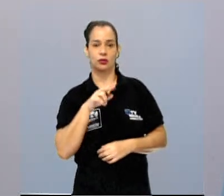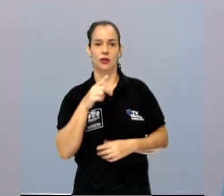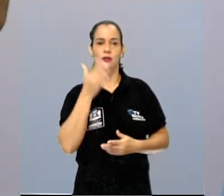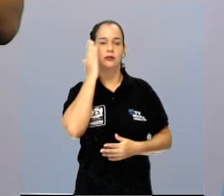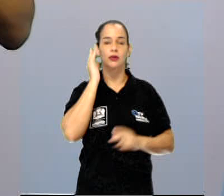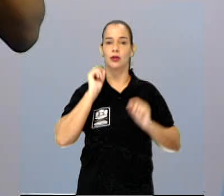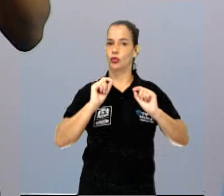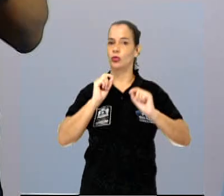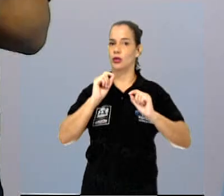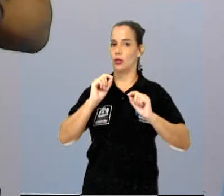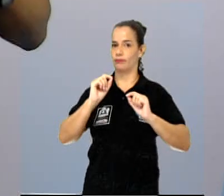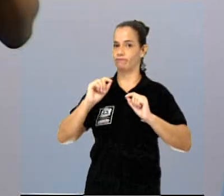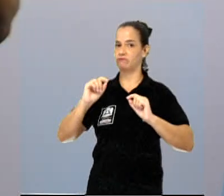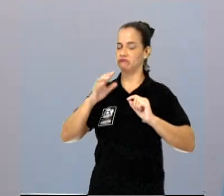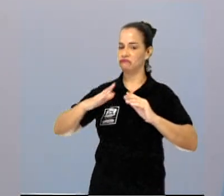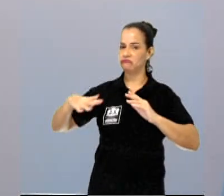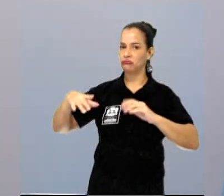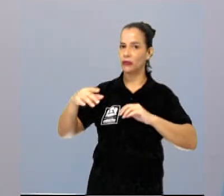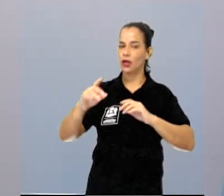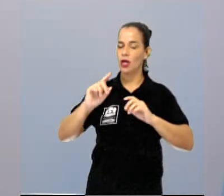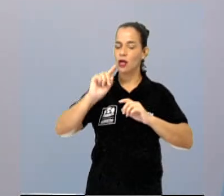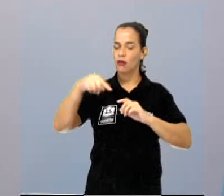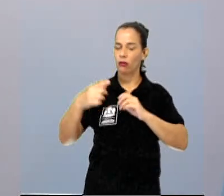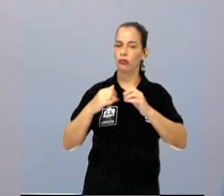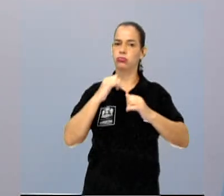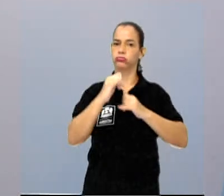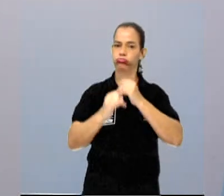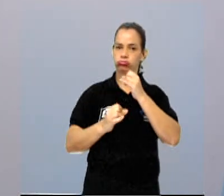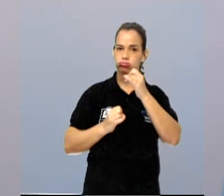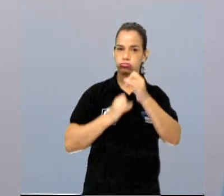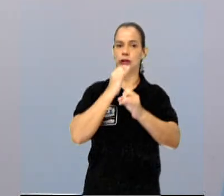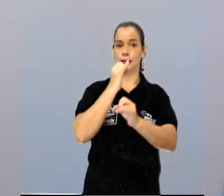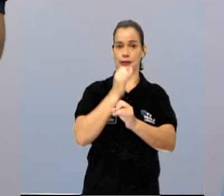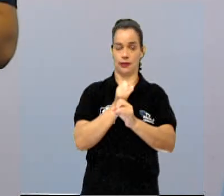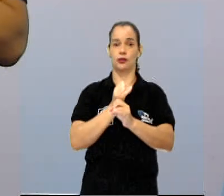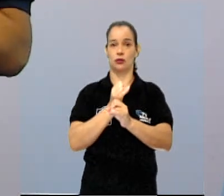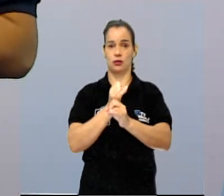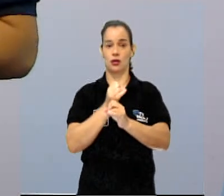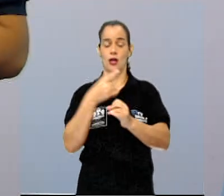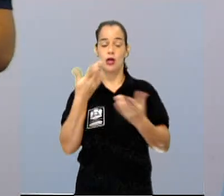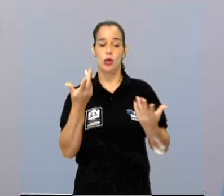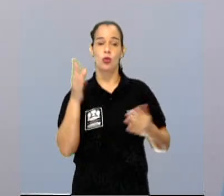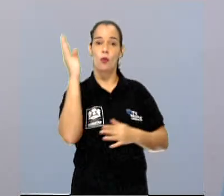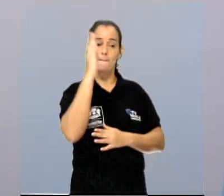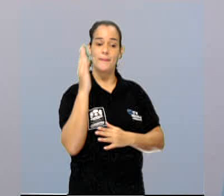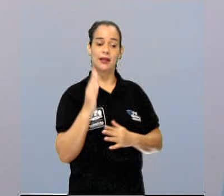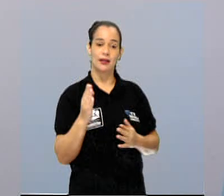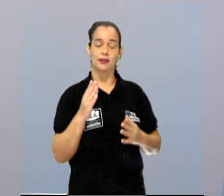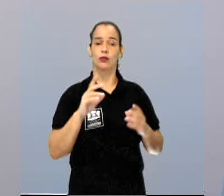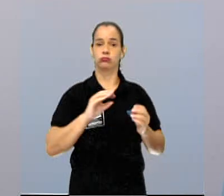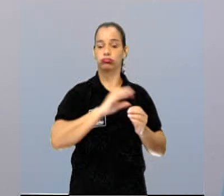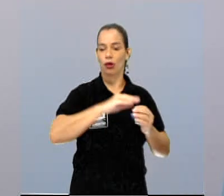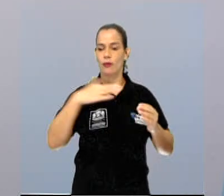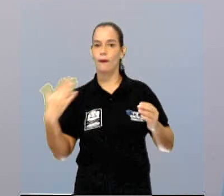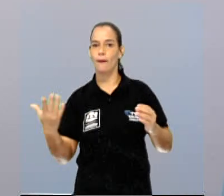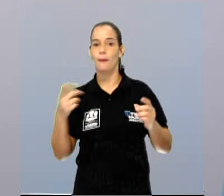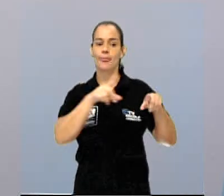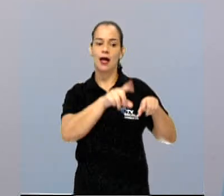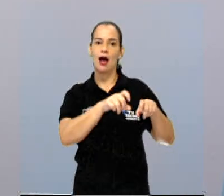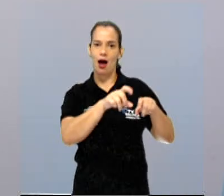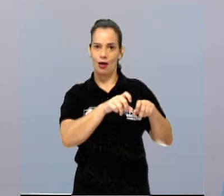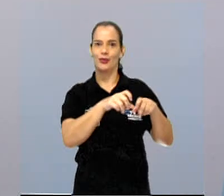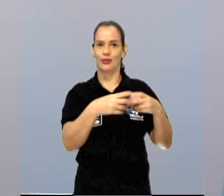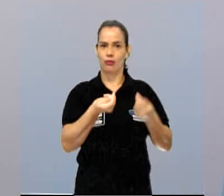o Brasil é um país que se destaca pela exportação, principalmente do chamado agronegócio,